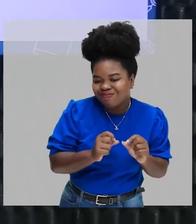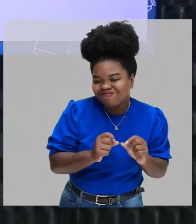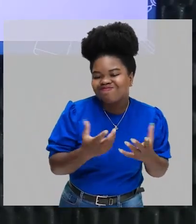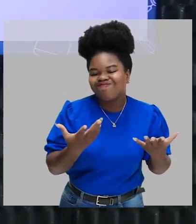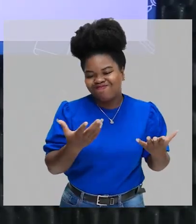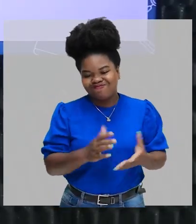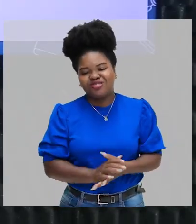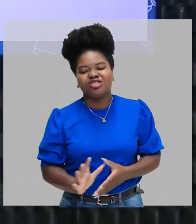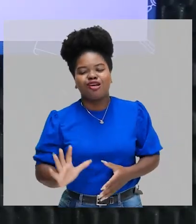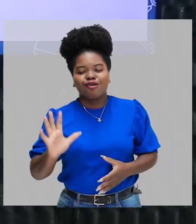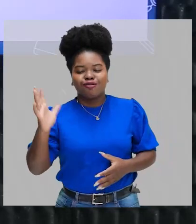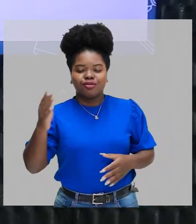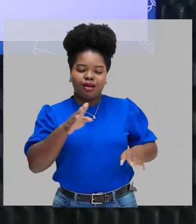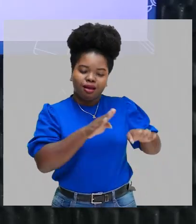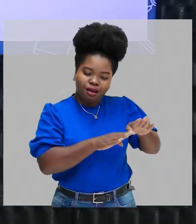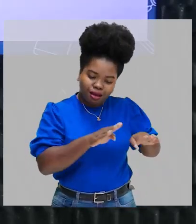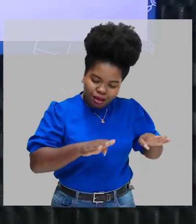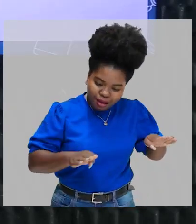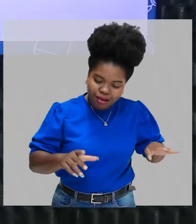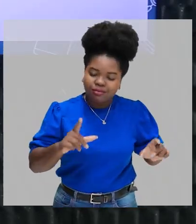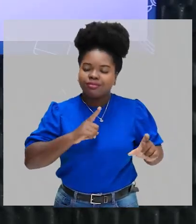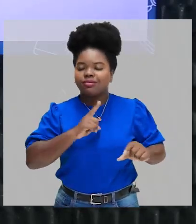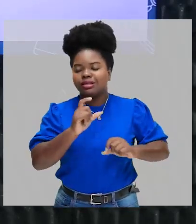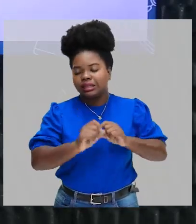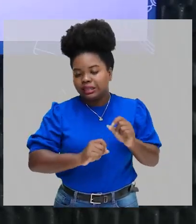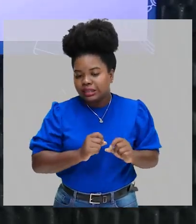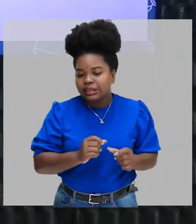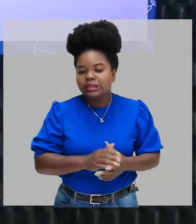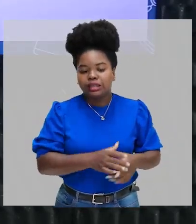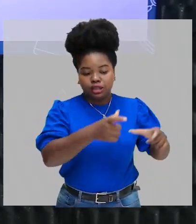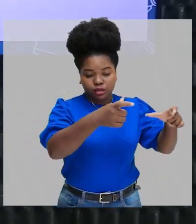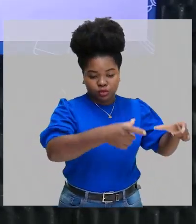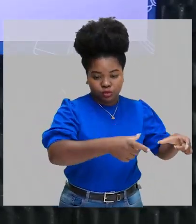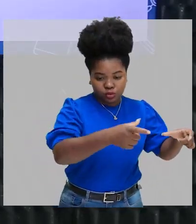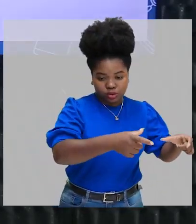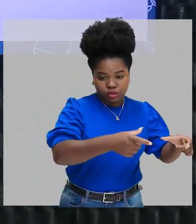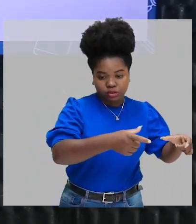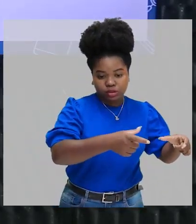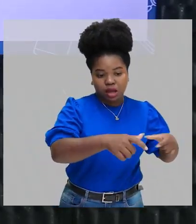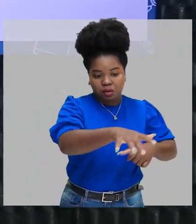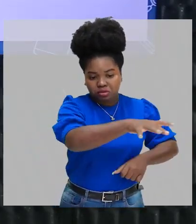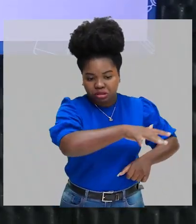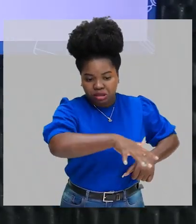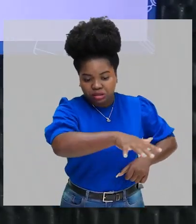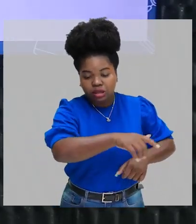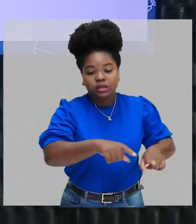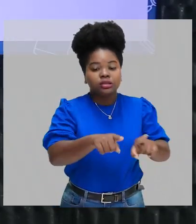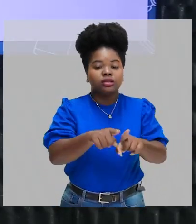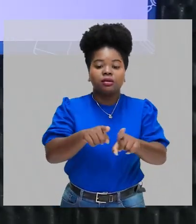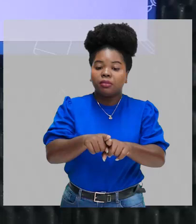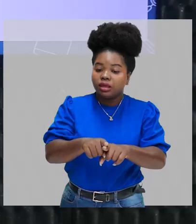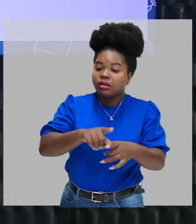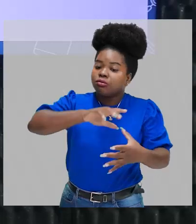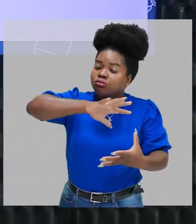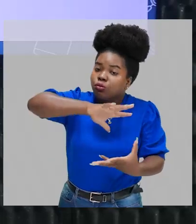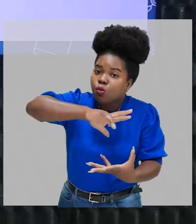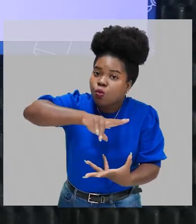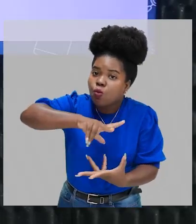existem tanto no plano local quanto também no plano mundial, global,